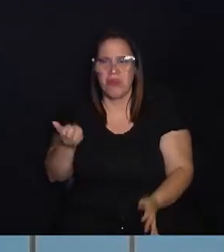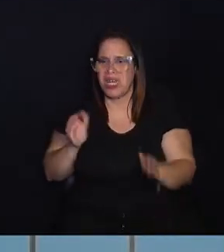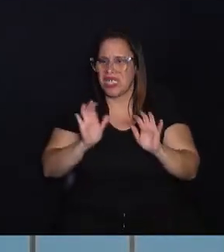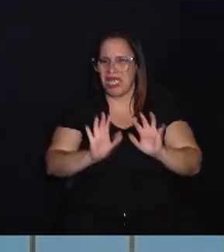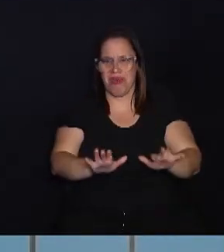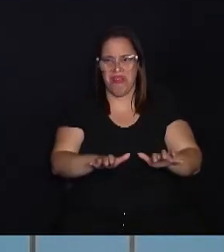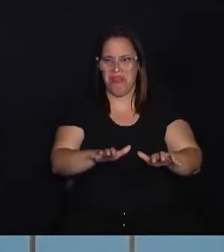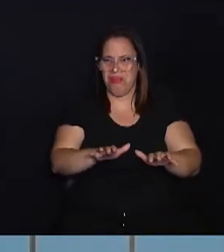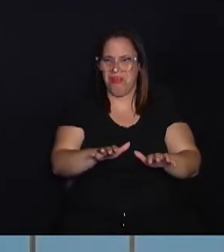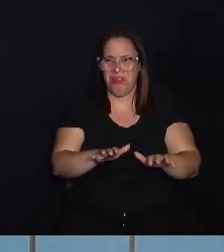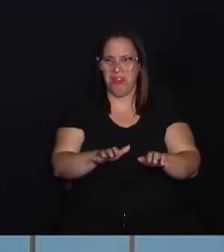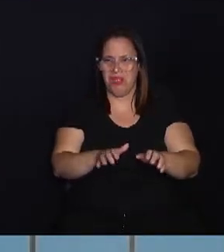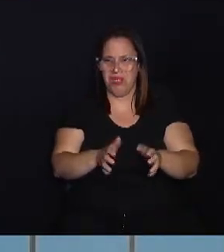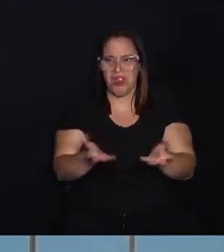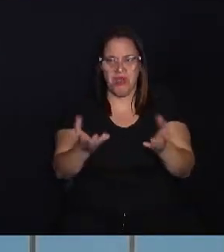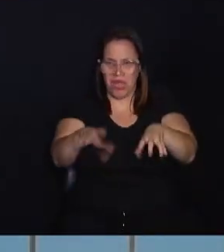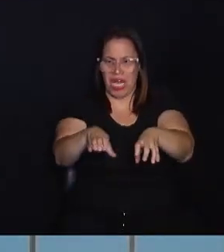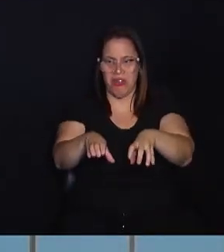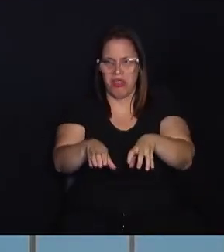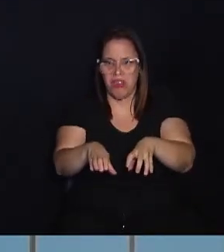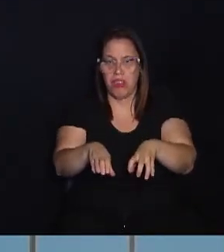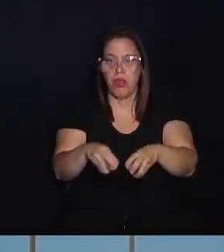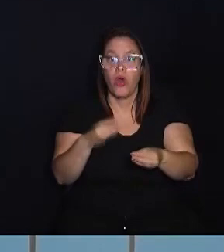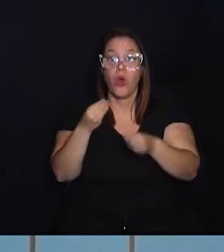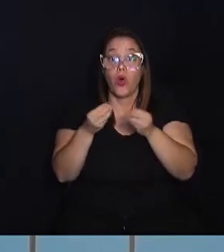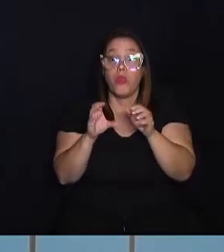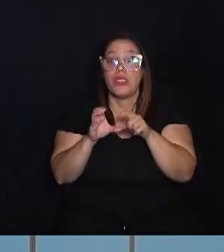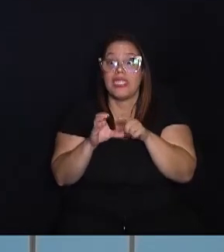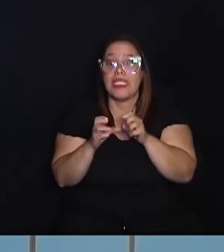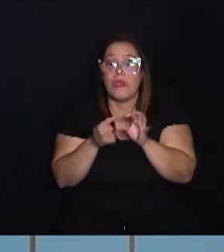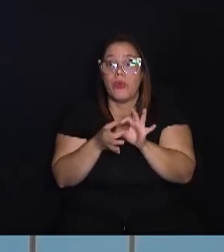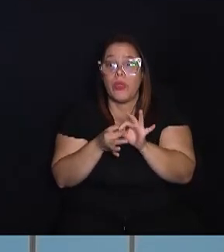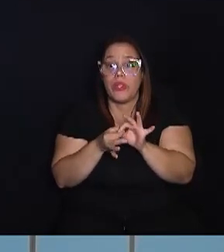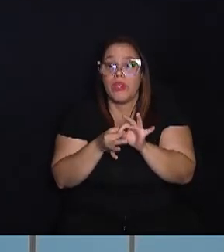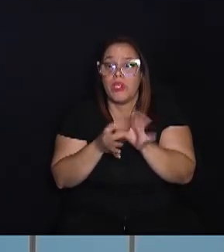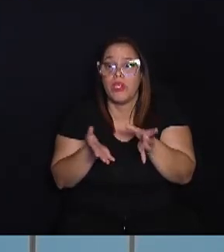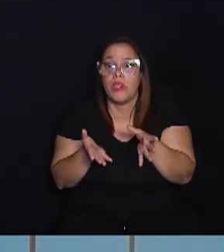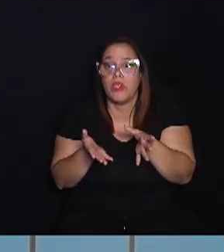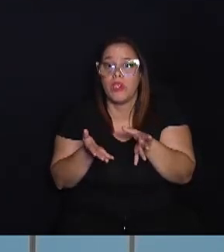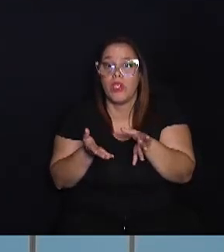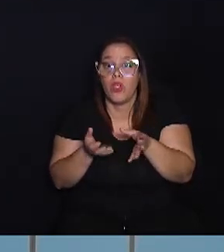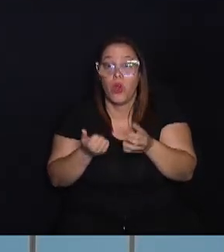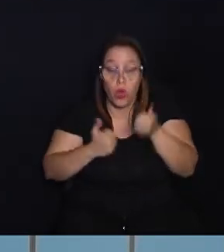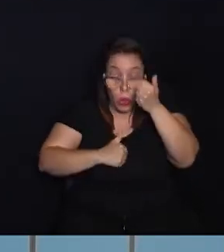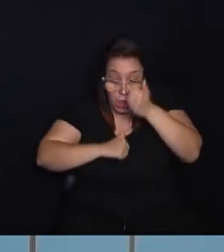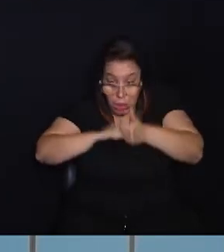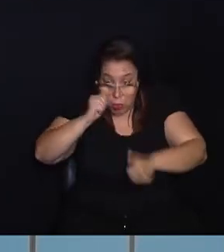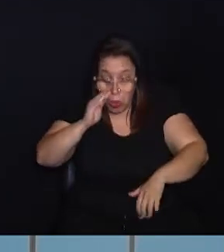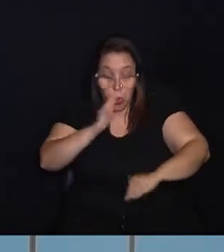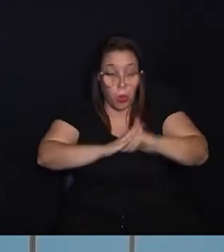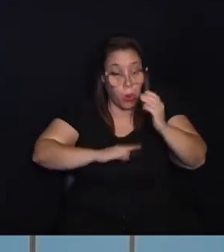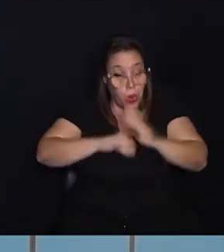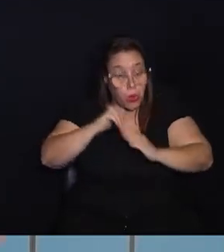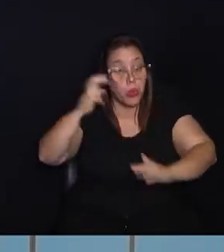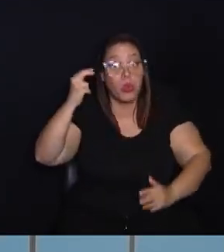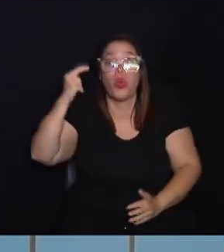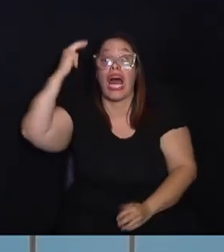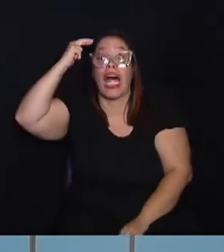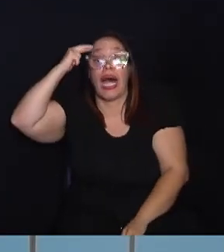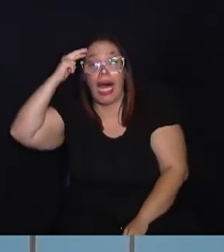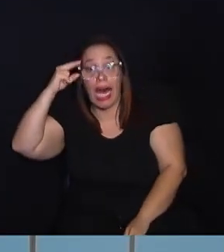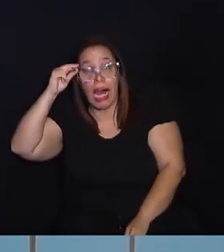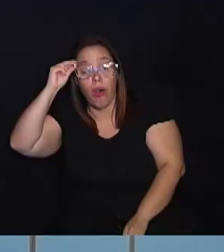mim. E aí, como é que se segura? Com uma série de coisas. Com esporte, com atividades culturais,